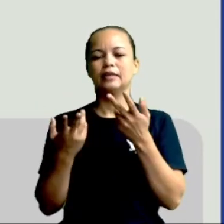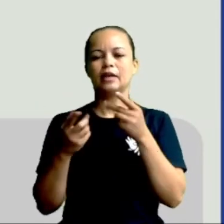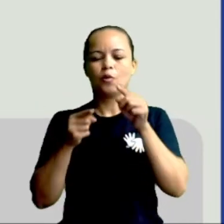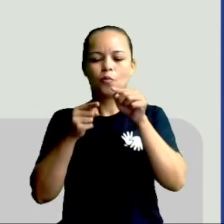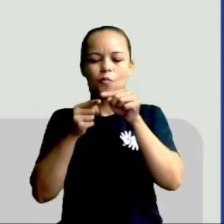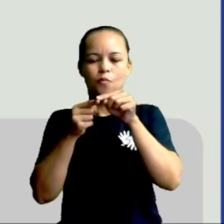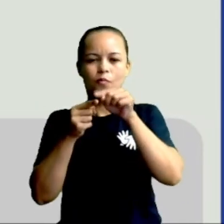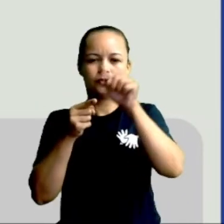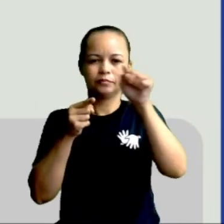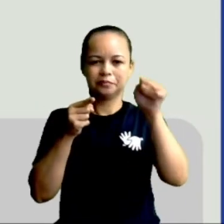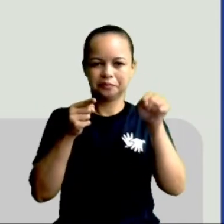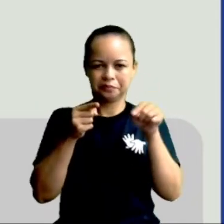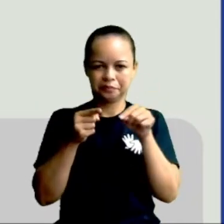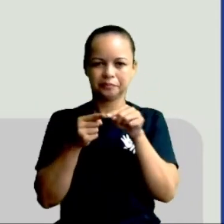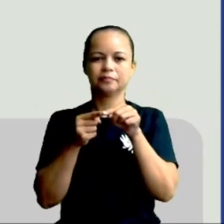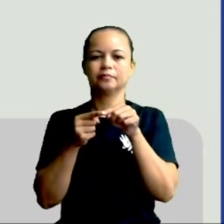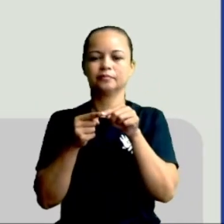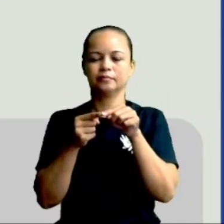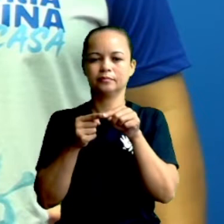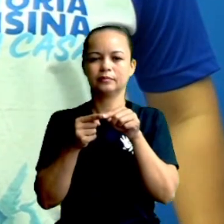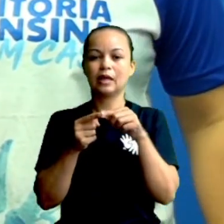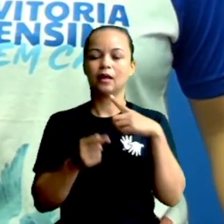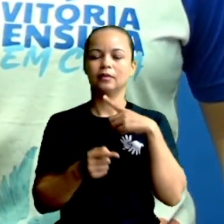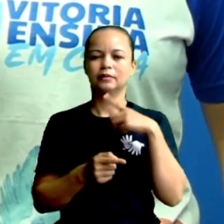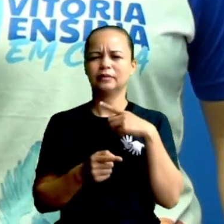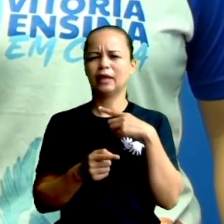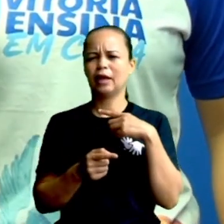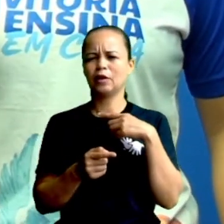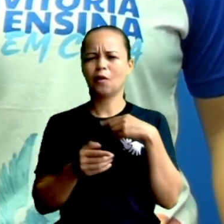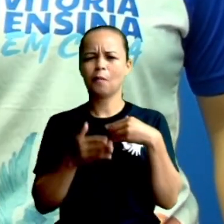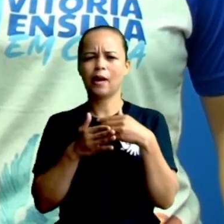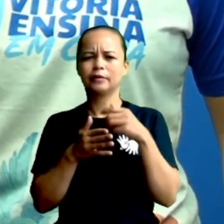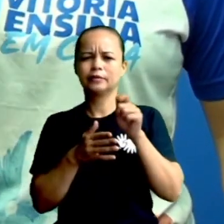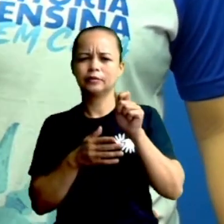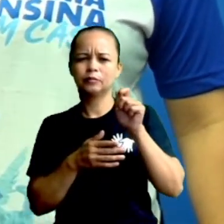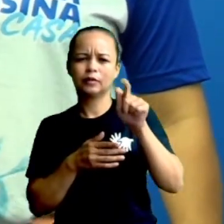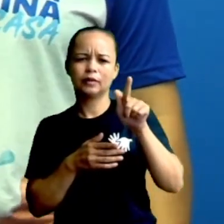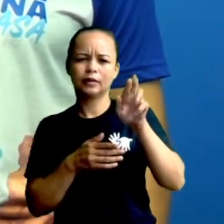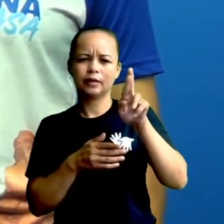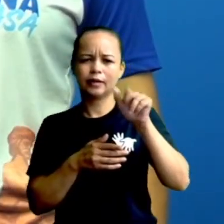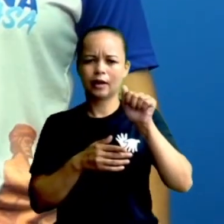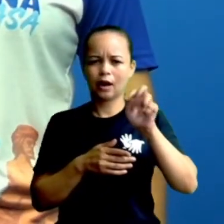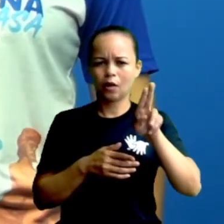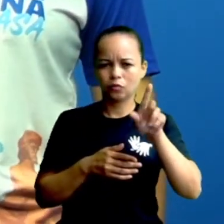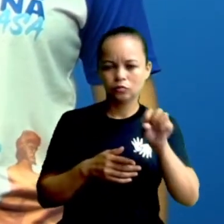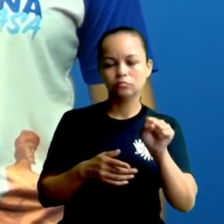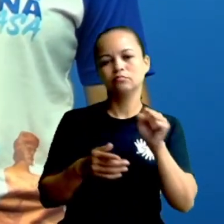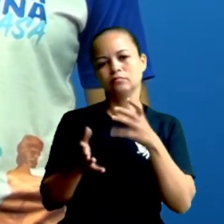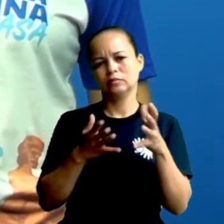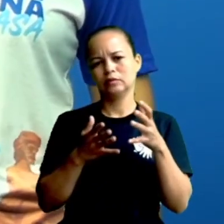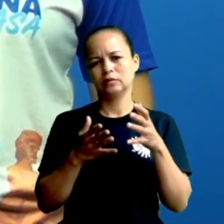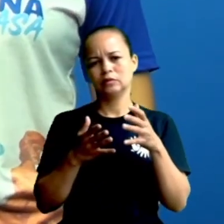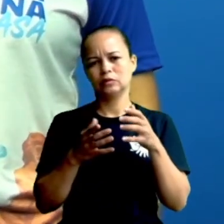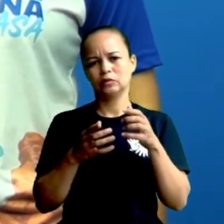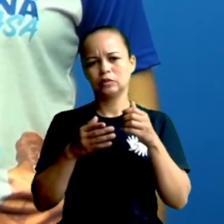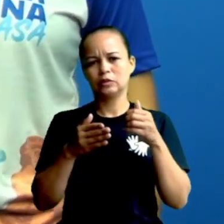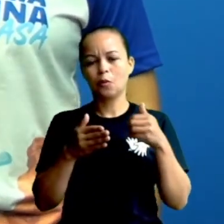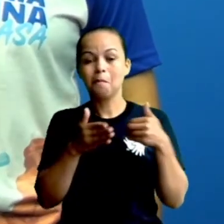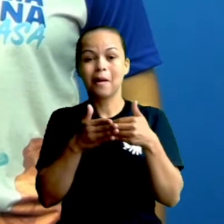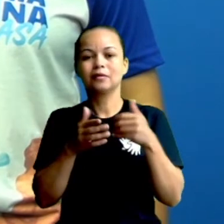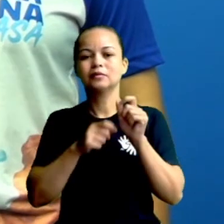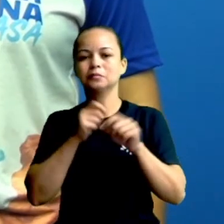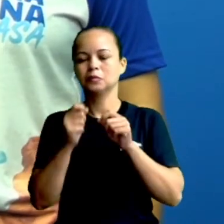volta. Uma volta tem um máximo de graus. Qual é o máximo de graus de uma